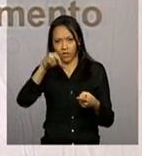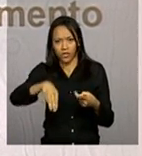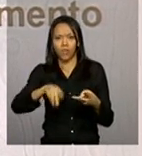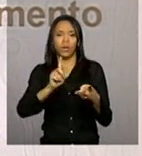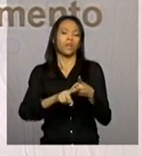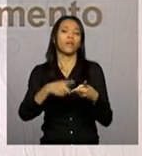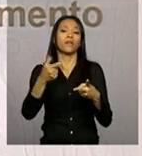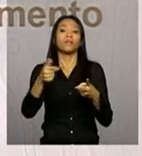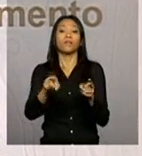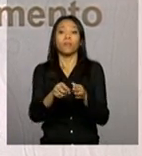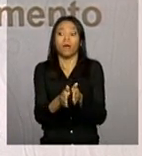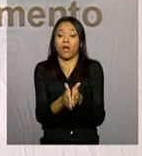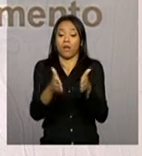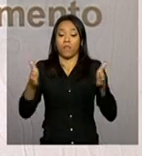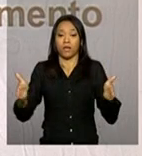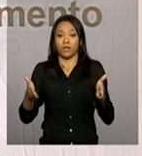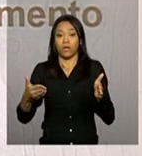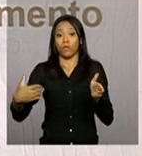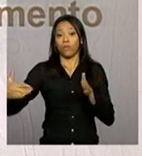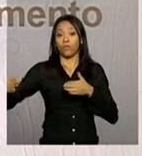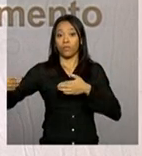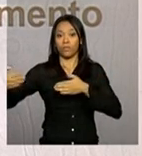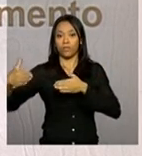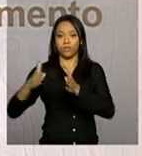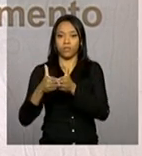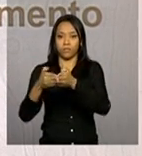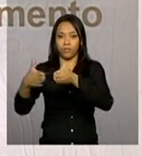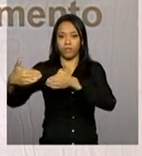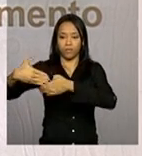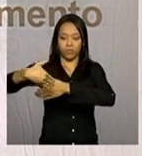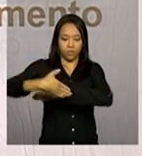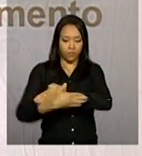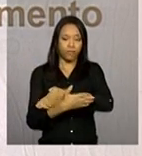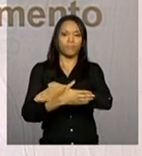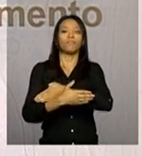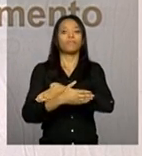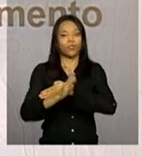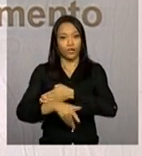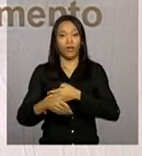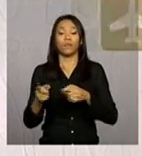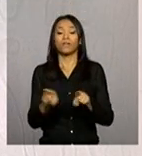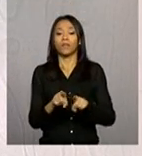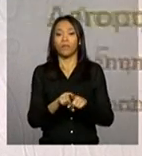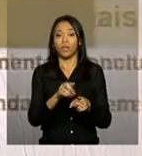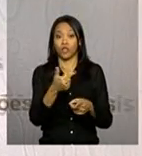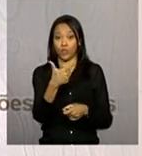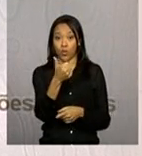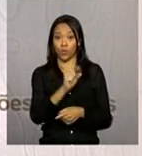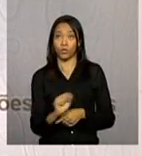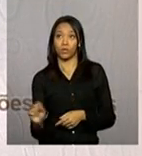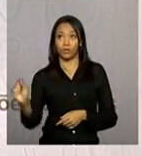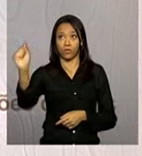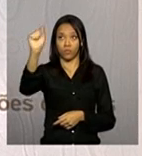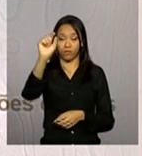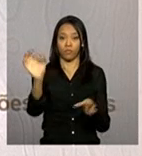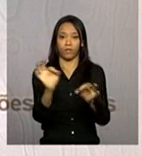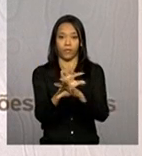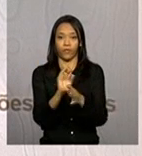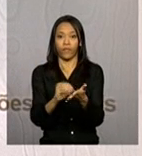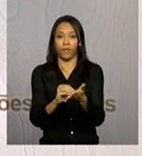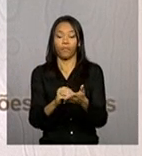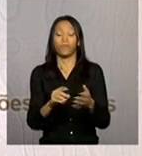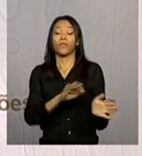ampliação de cais, etc., e temos 18 obras em andamento em outros 12 portos. Na área